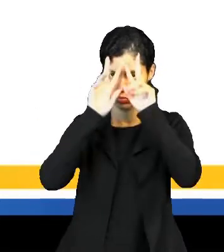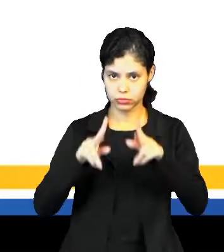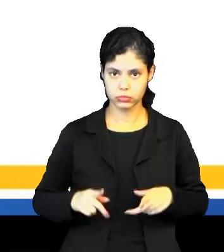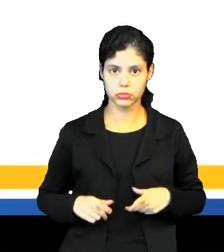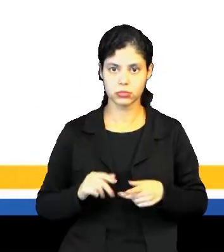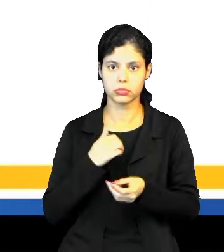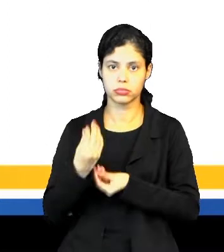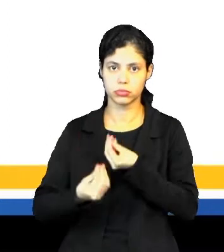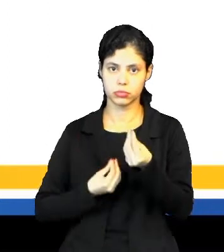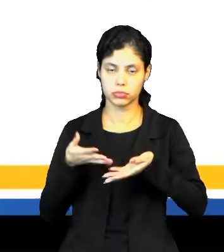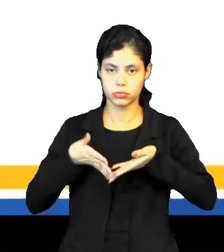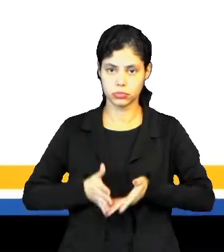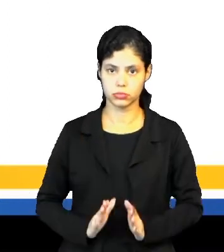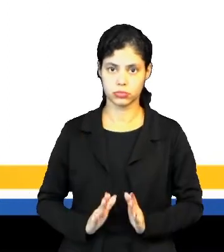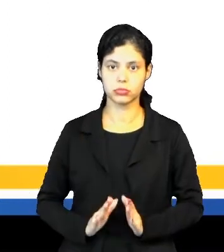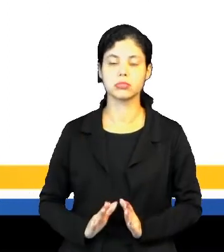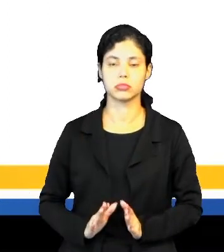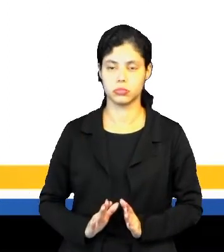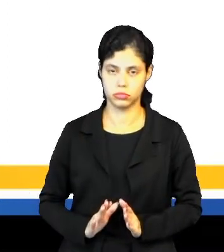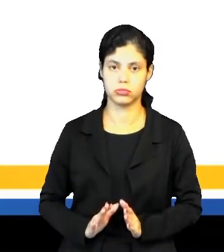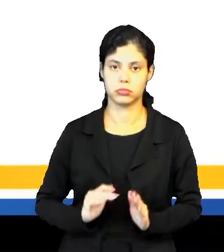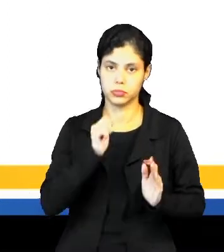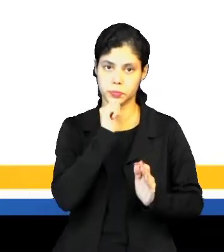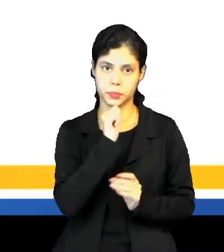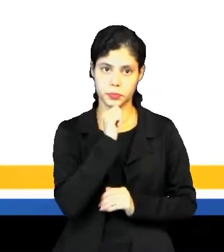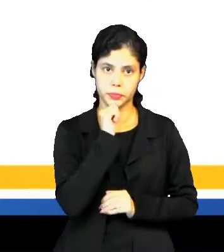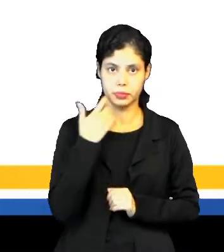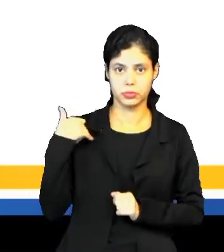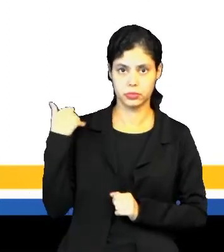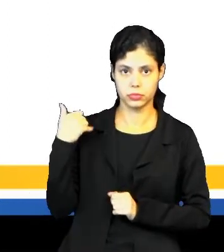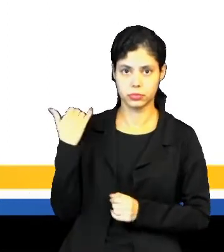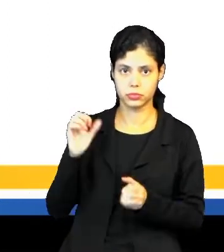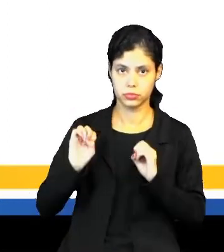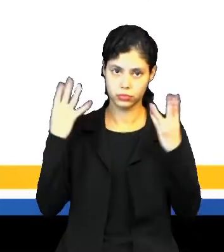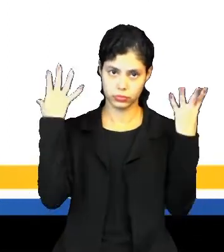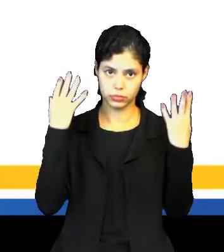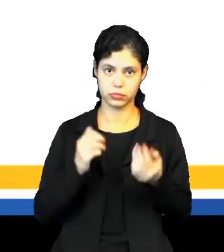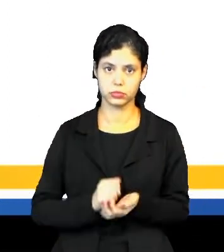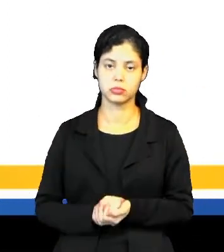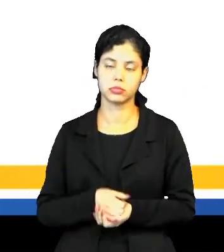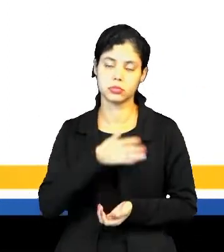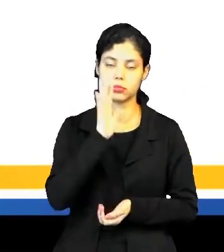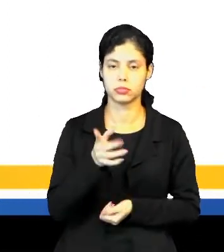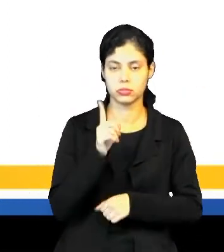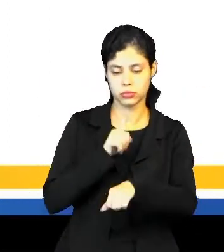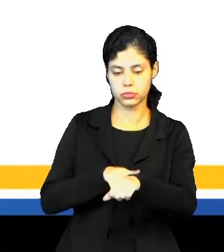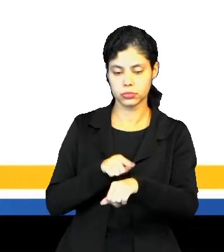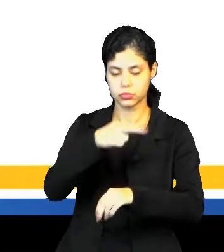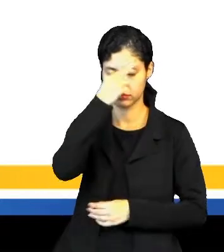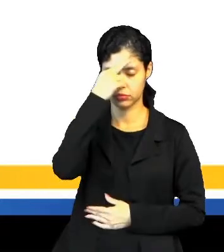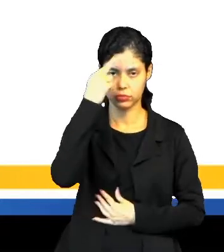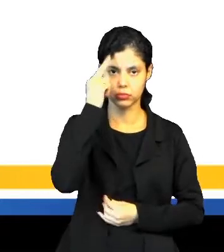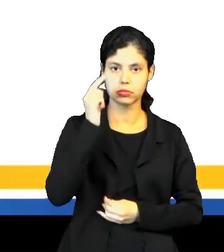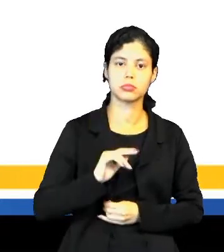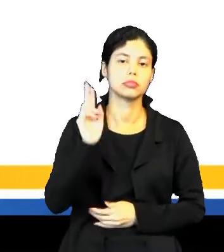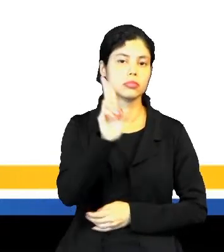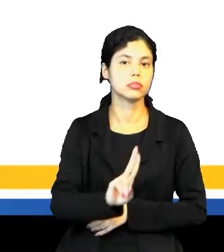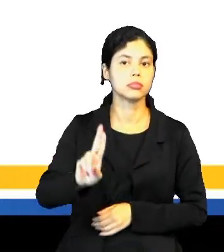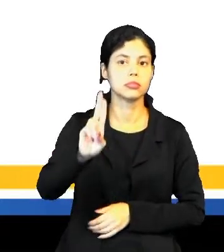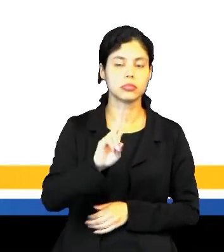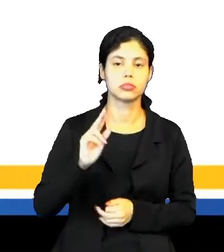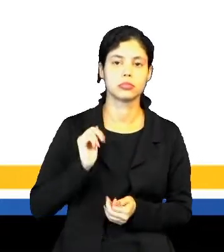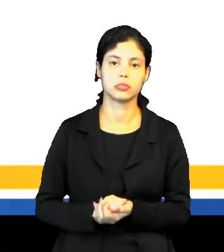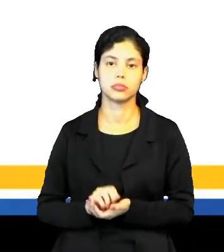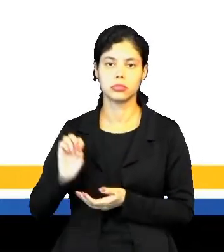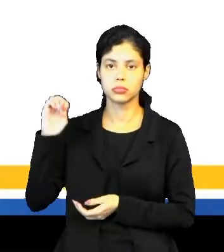humanas, como o nascimento, crescimento, idade escolar, festas. Já o tempo histórico é utilizado para